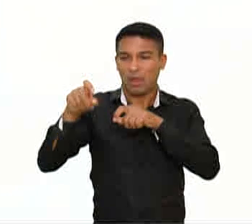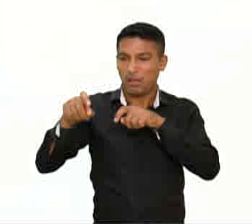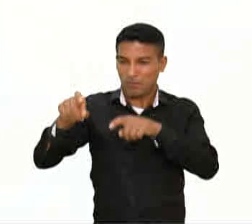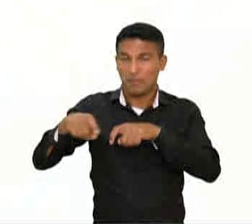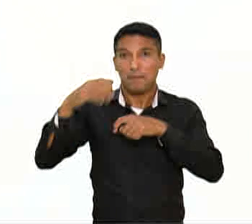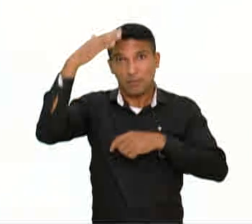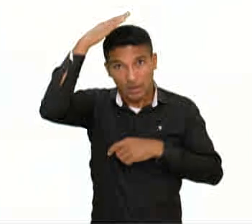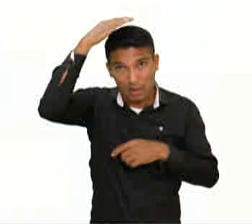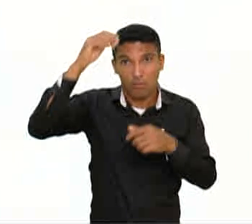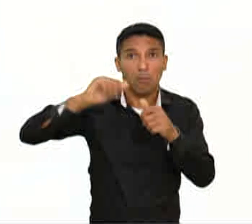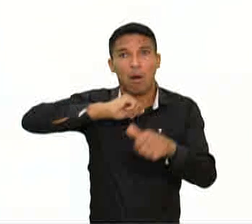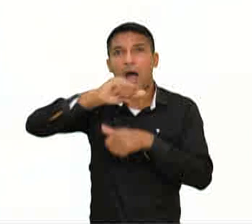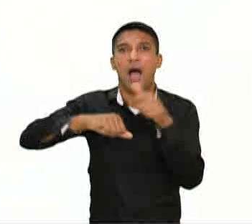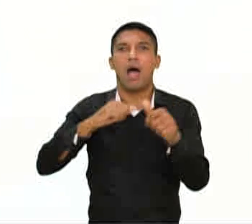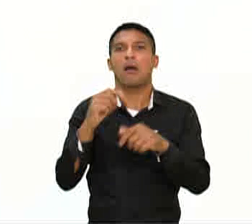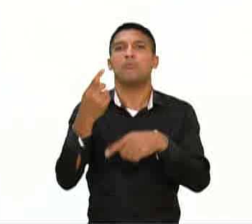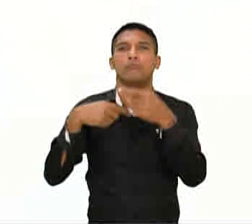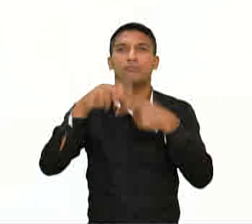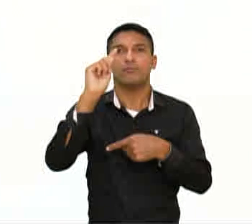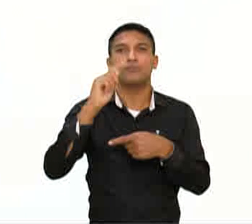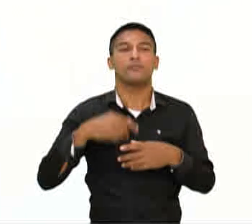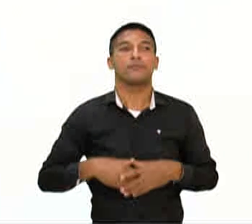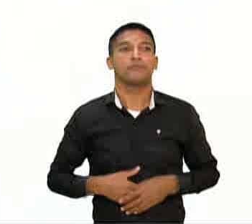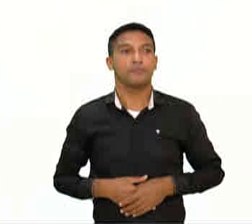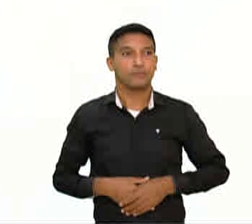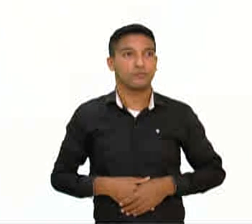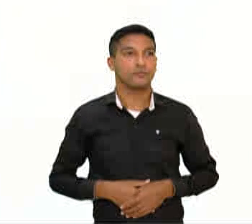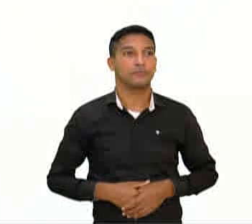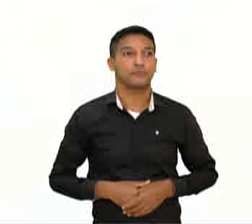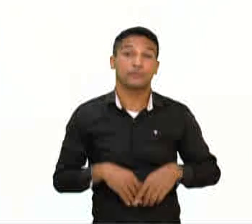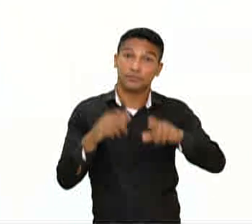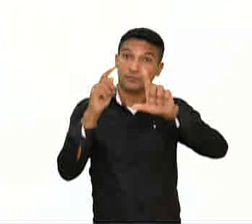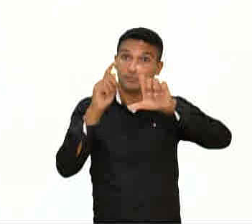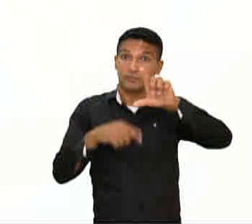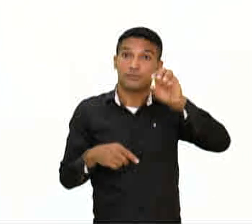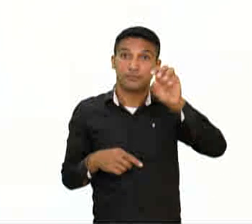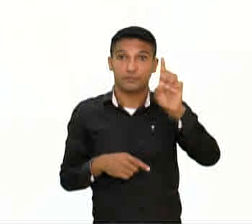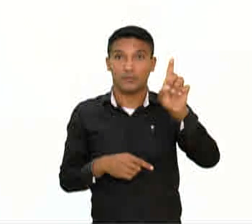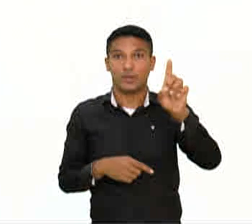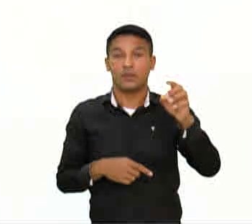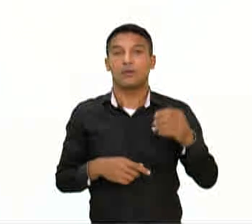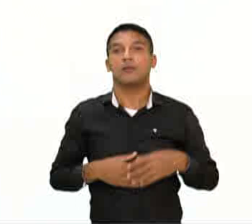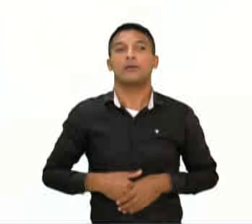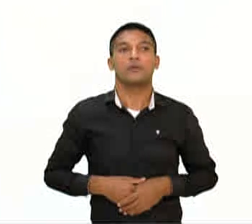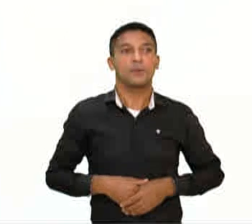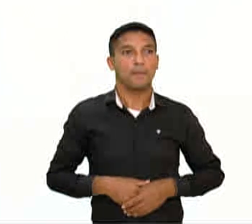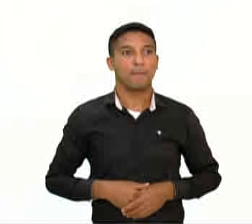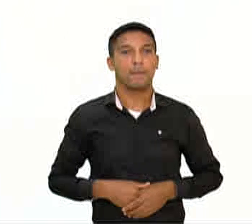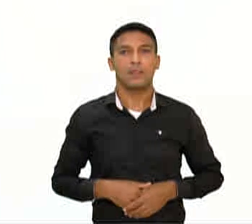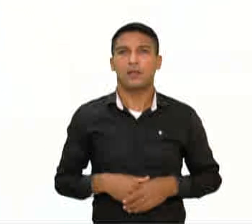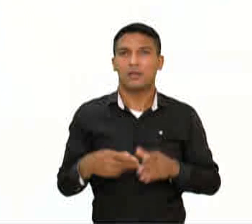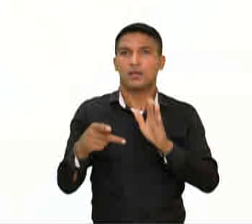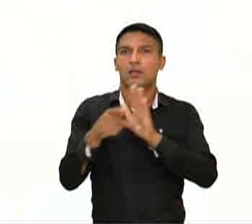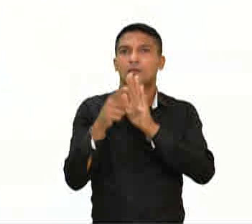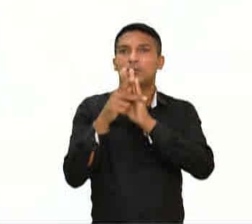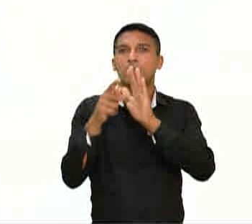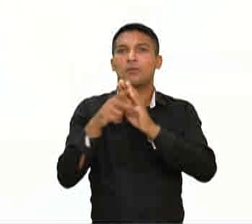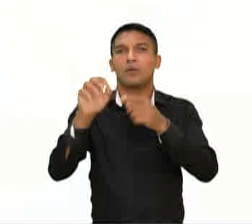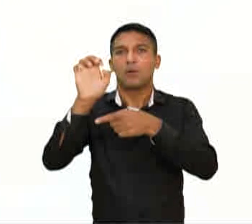Letra D. Os municípios de maior renda per capita do estado do Paraná concentram-se na mesorregião